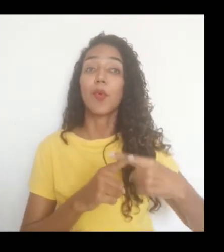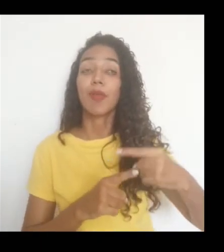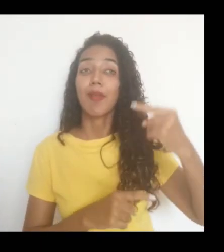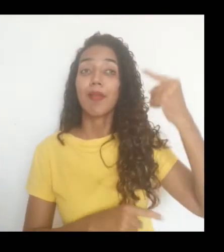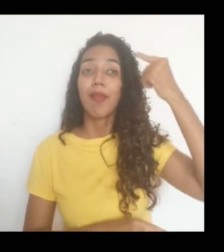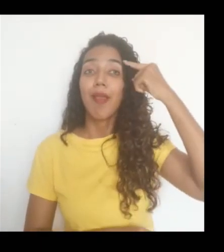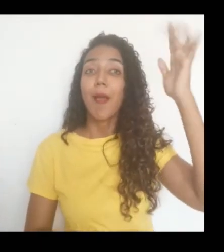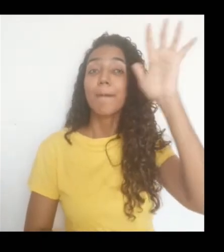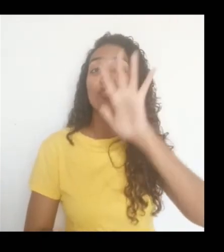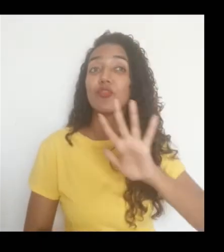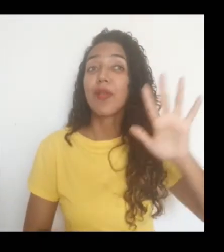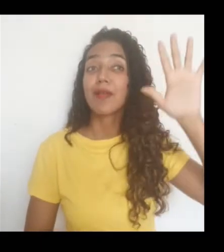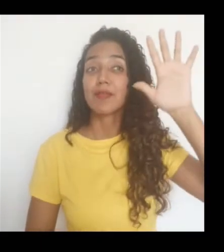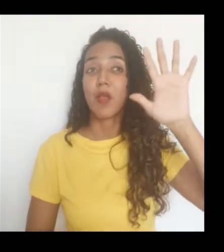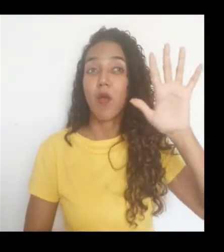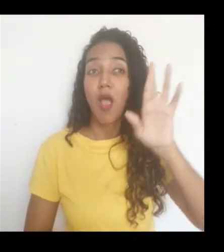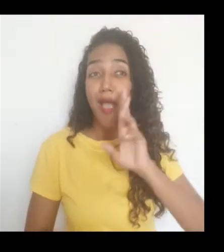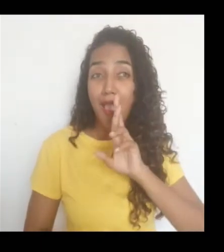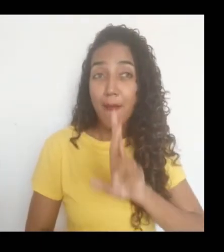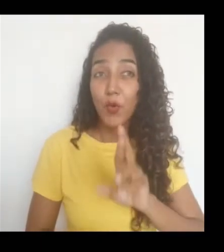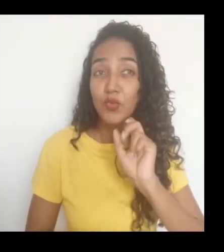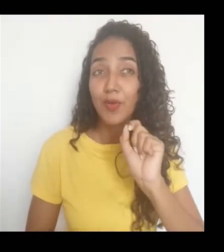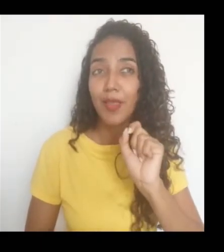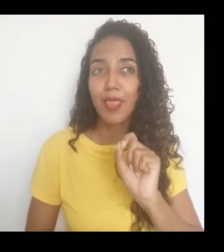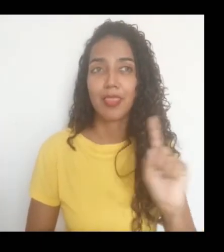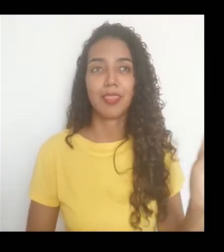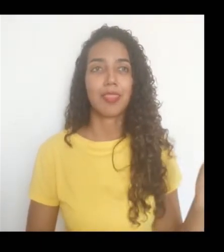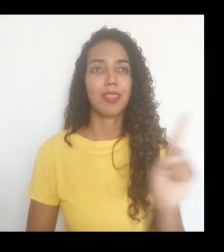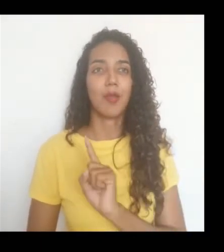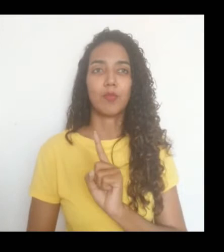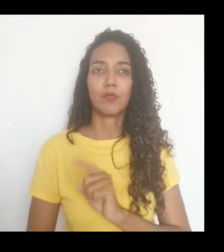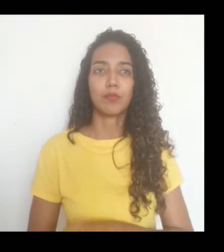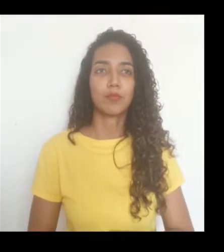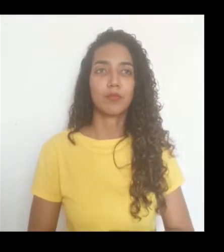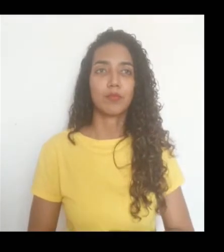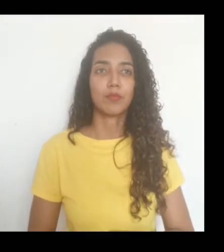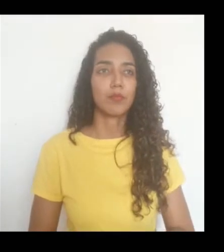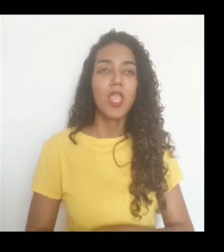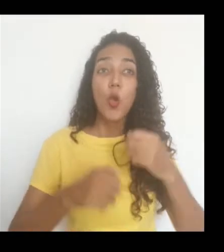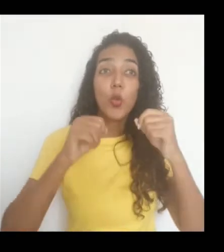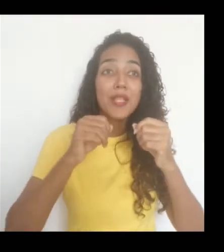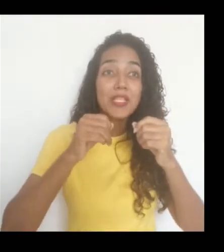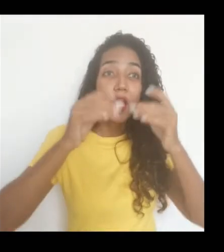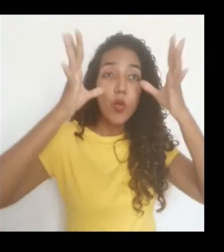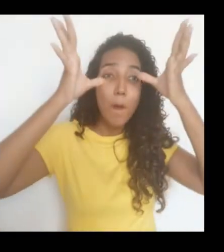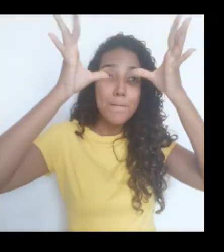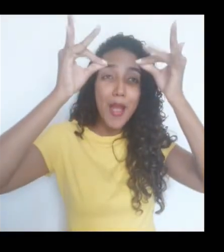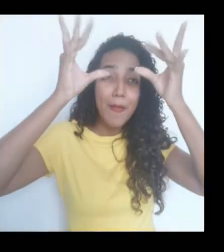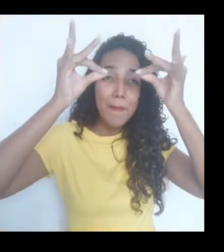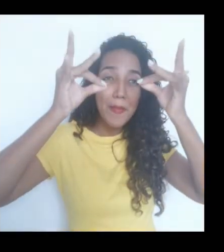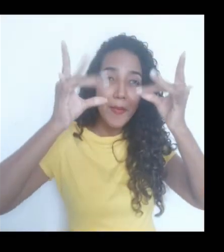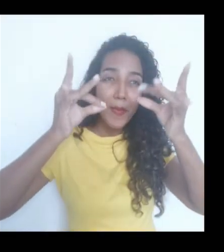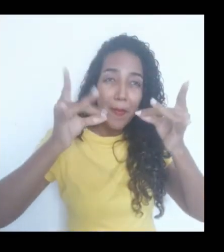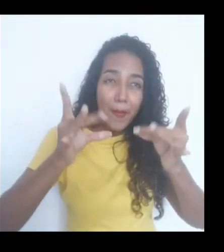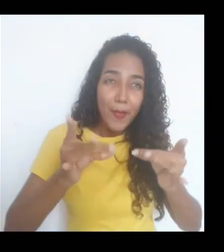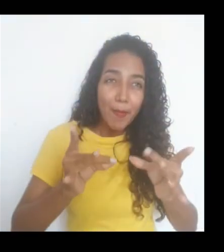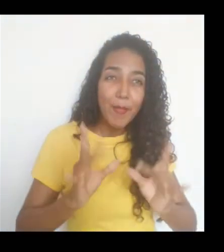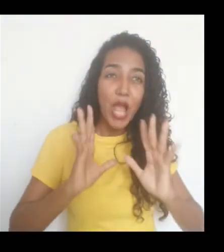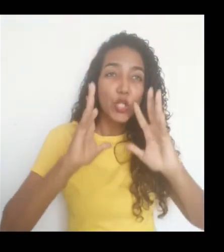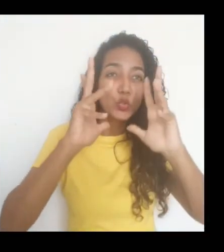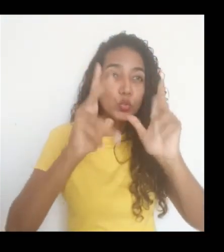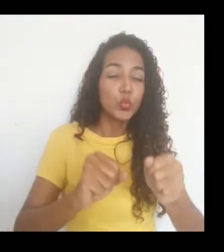Eu não preciso listar e especificar todos os atributos e métodos que um objeto do mundo real